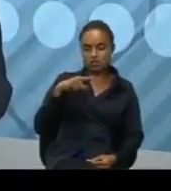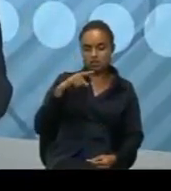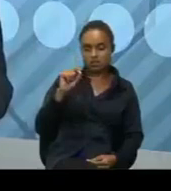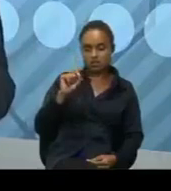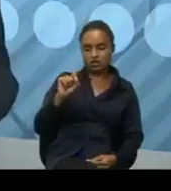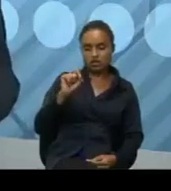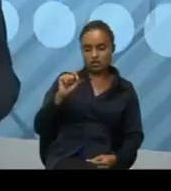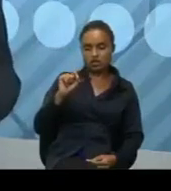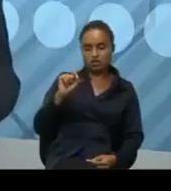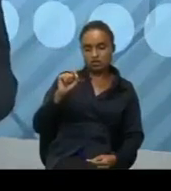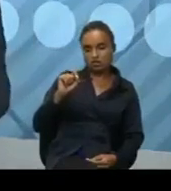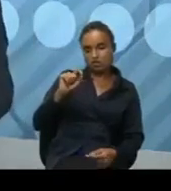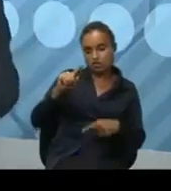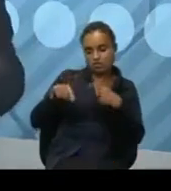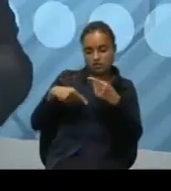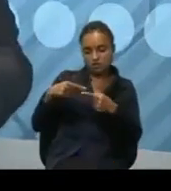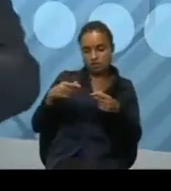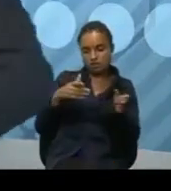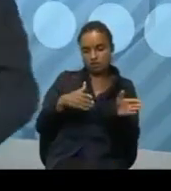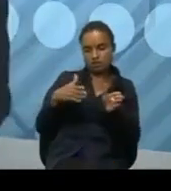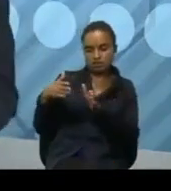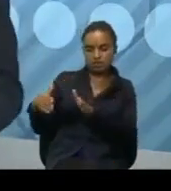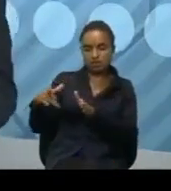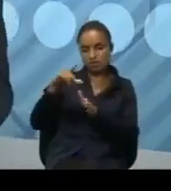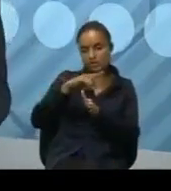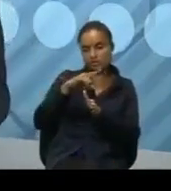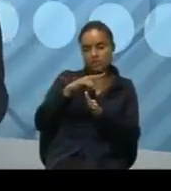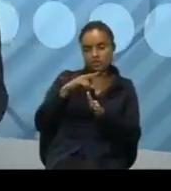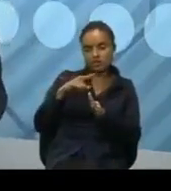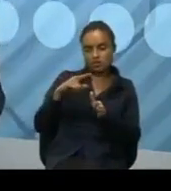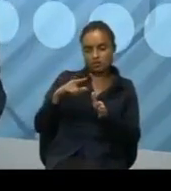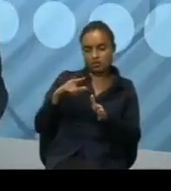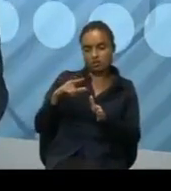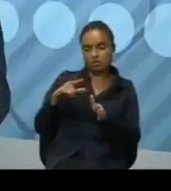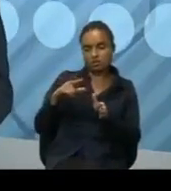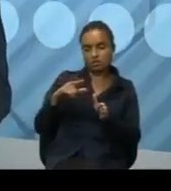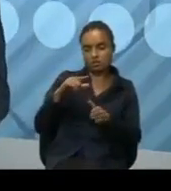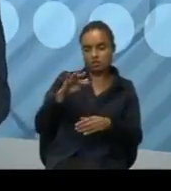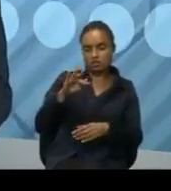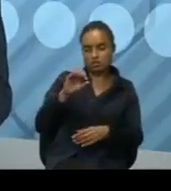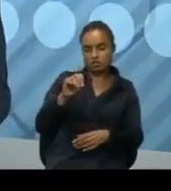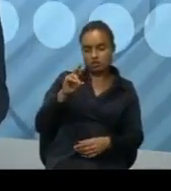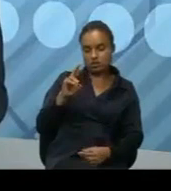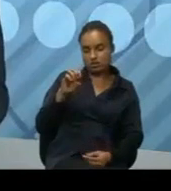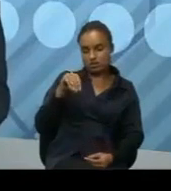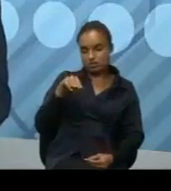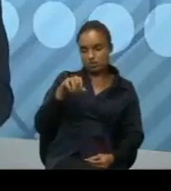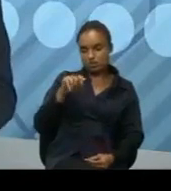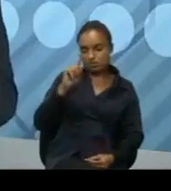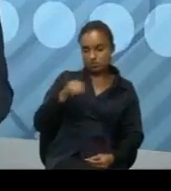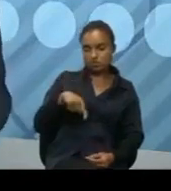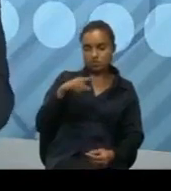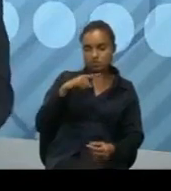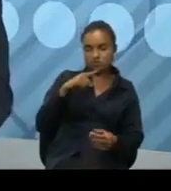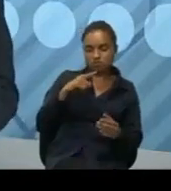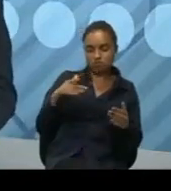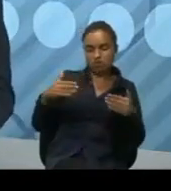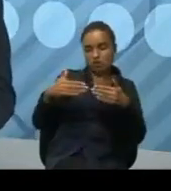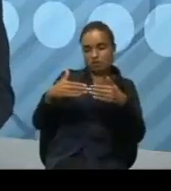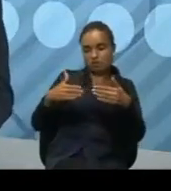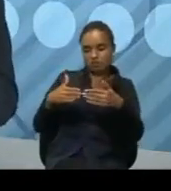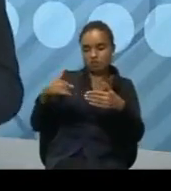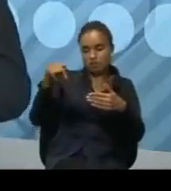dobra, de armadura, e depois eles vão entrar com a etapa das formas, fazer a forma para fechamento, forma para